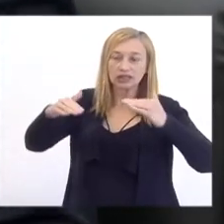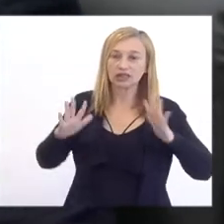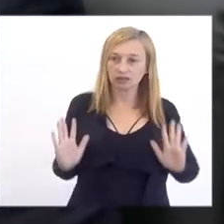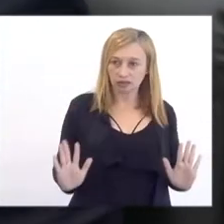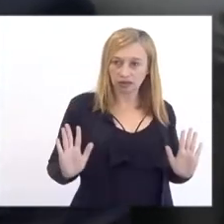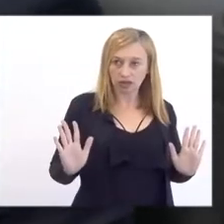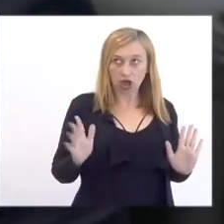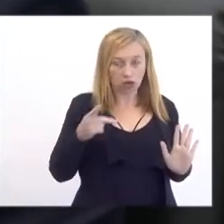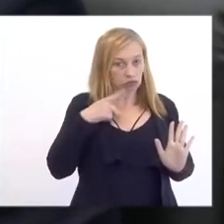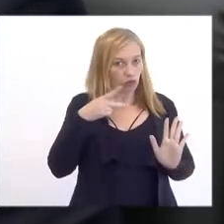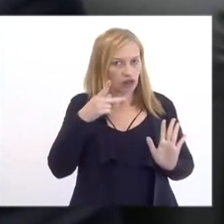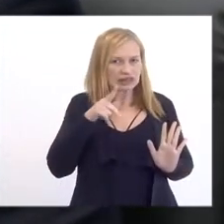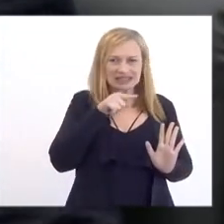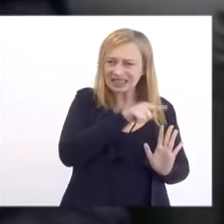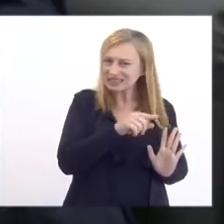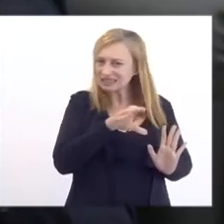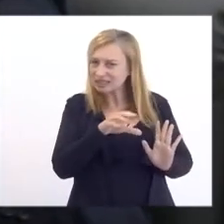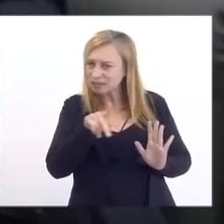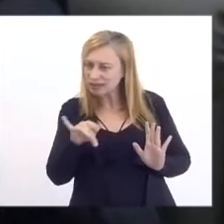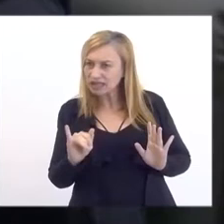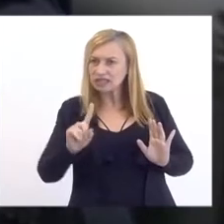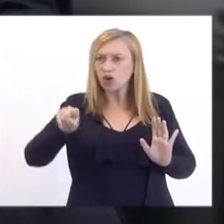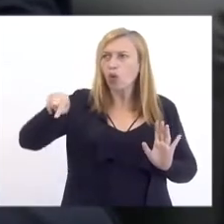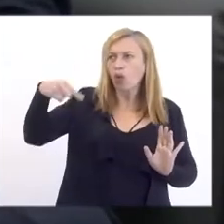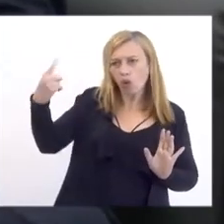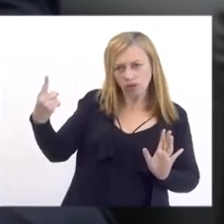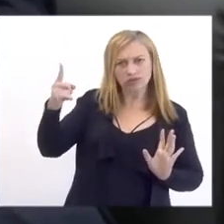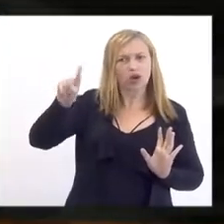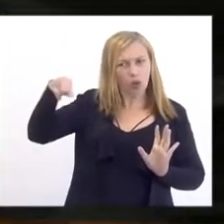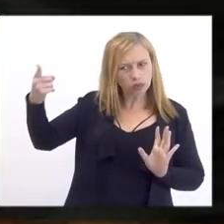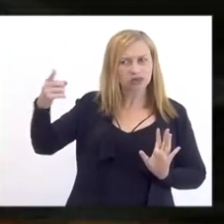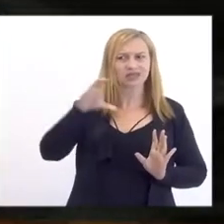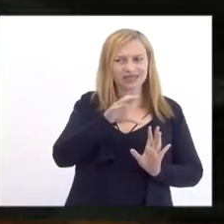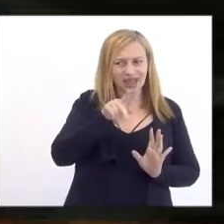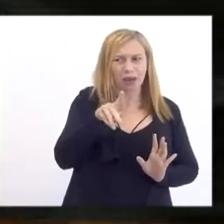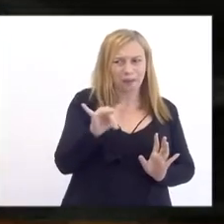Eu não estou falando dessa CPI específica. Vamos falar de uma outra CPI.